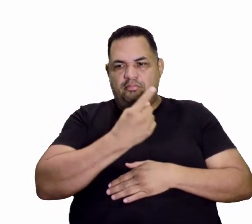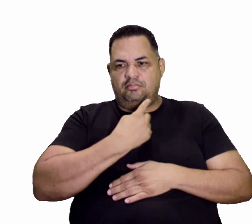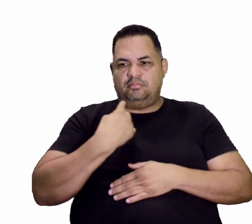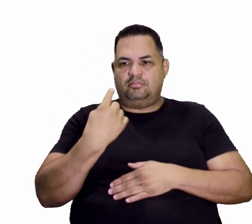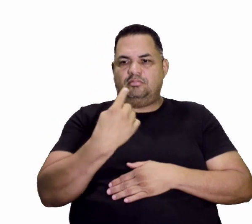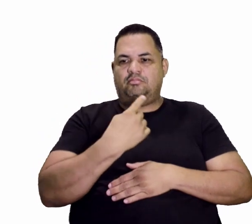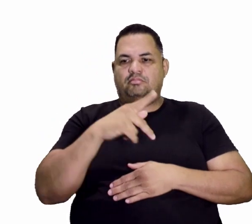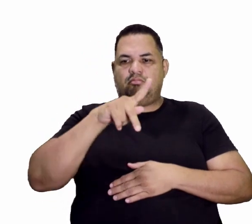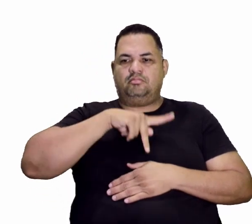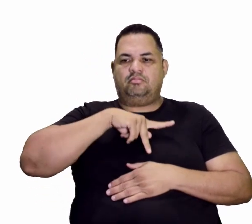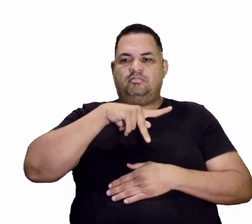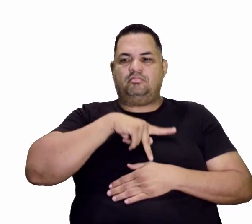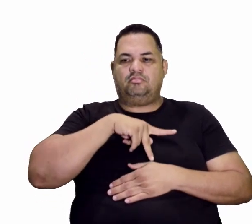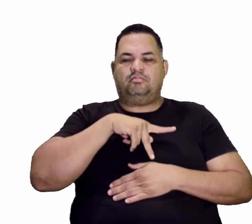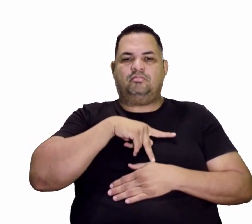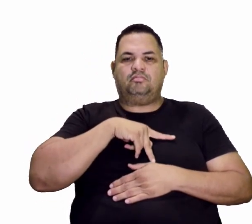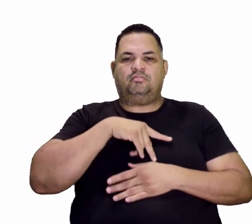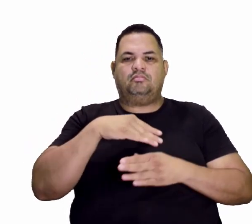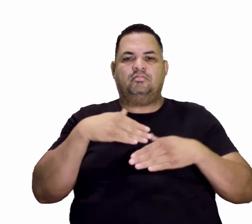nós, né?